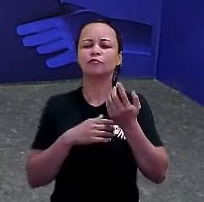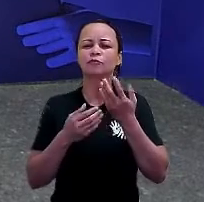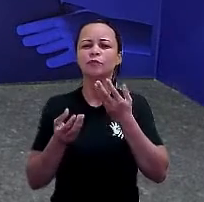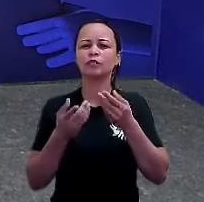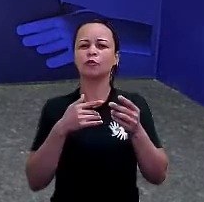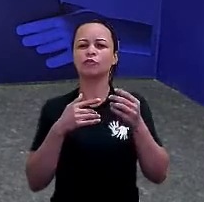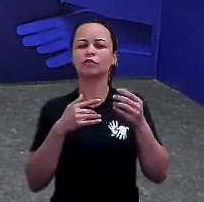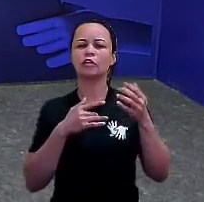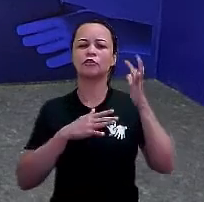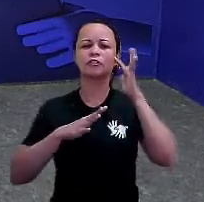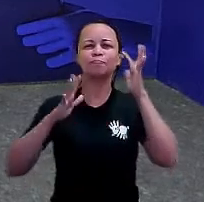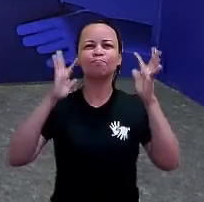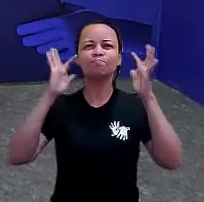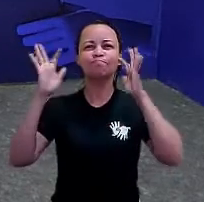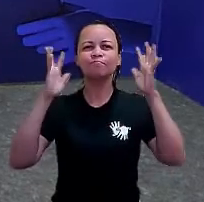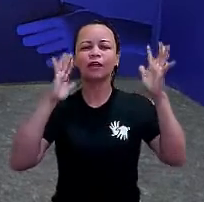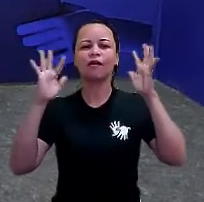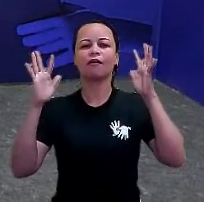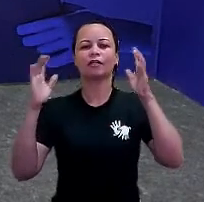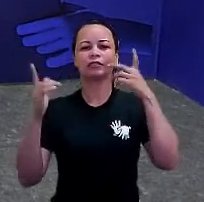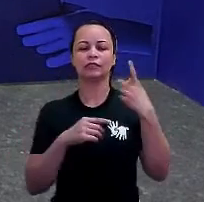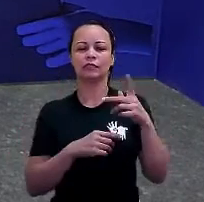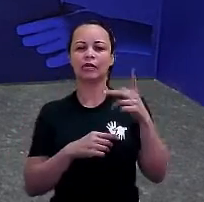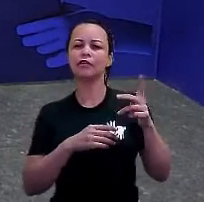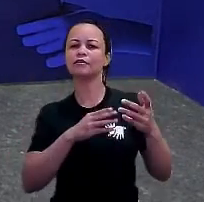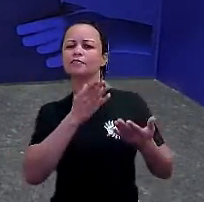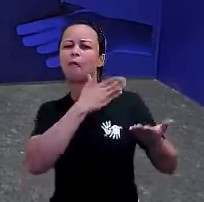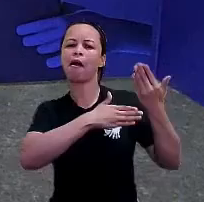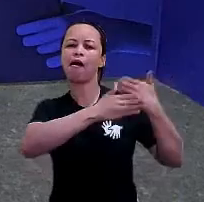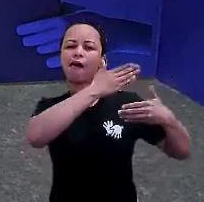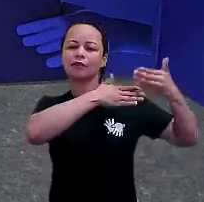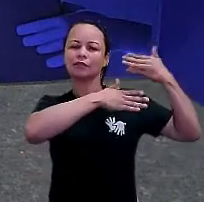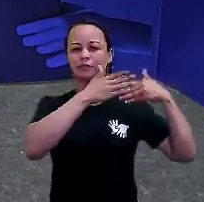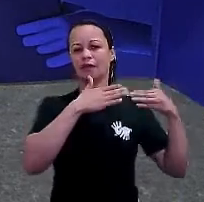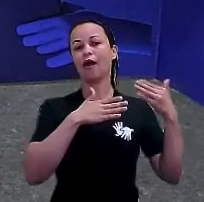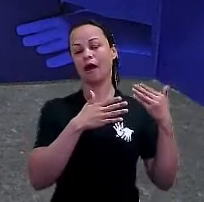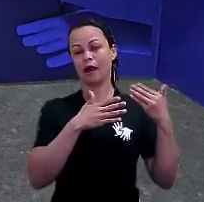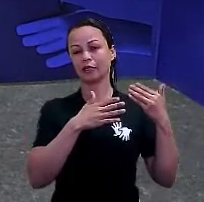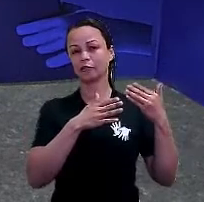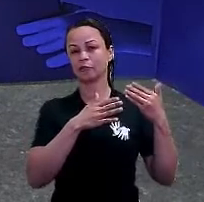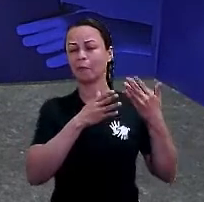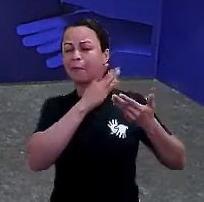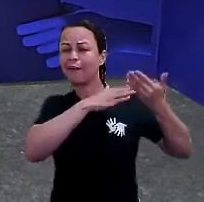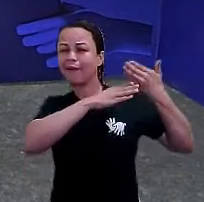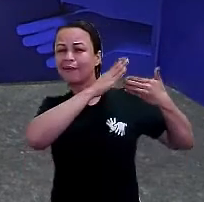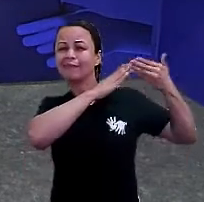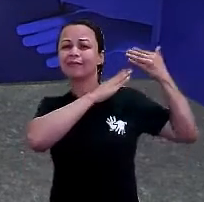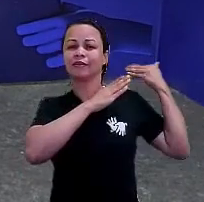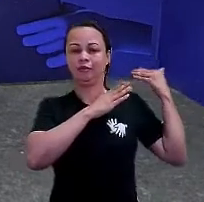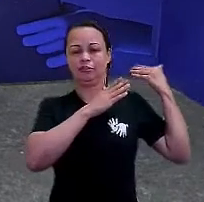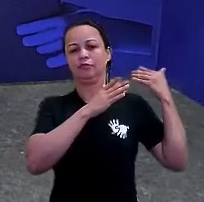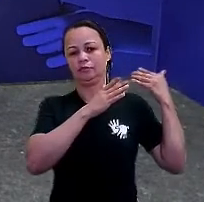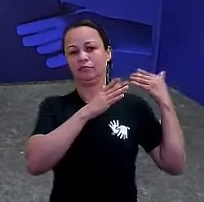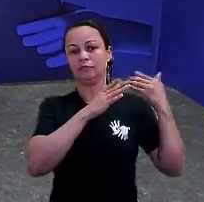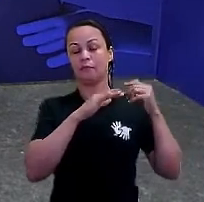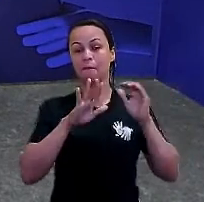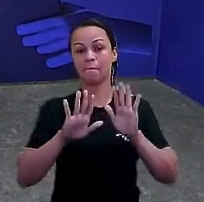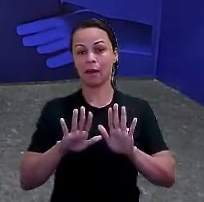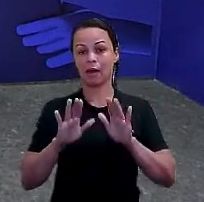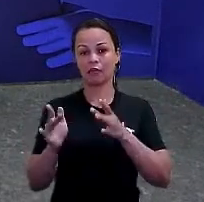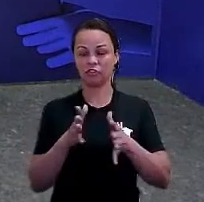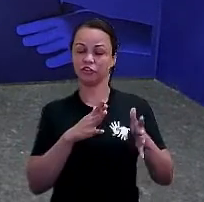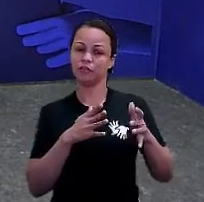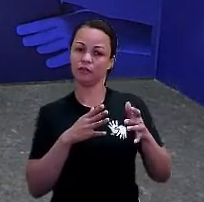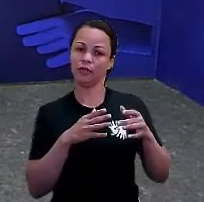gente mergulhar nesse passado muito distante, mas que serve